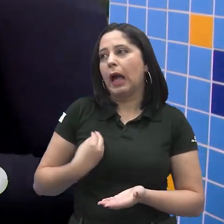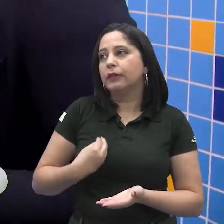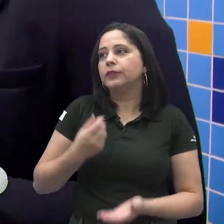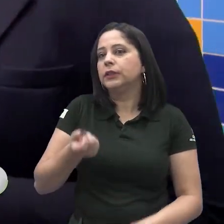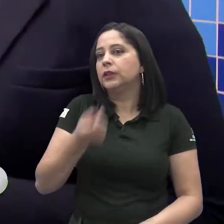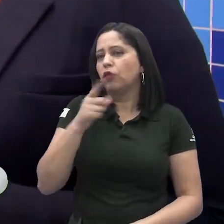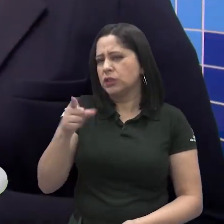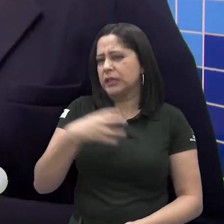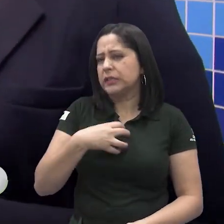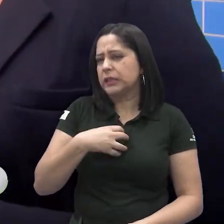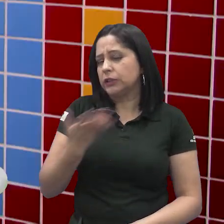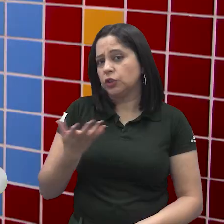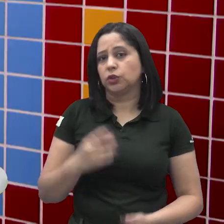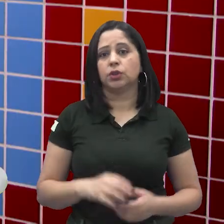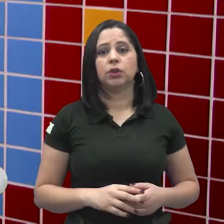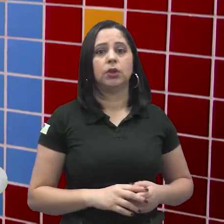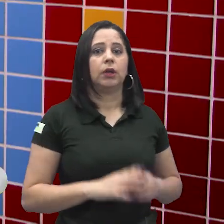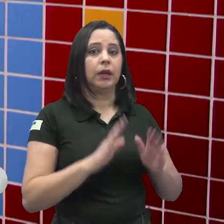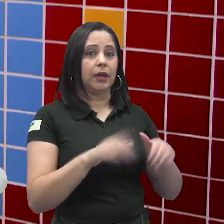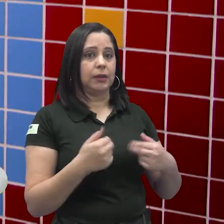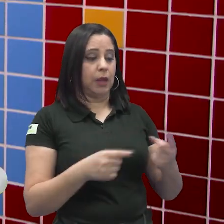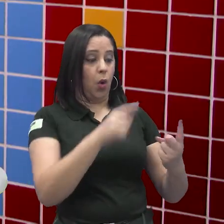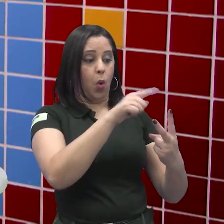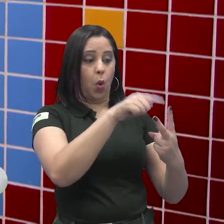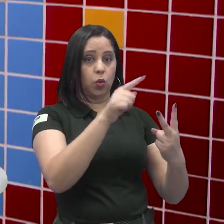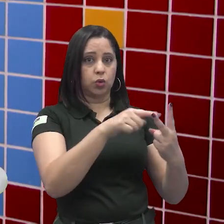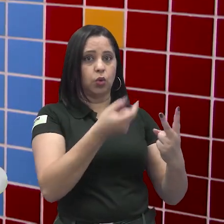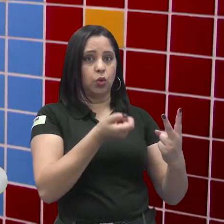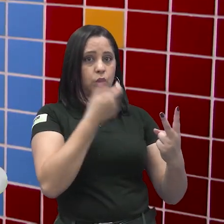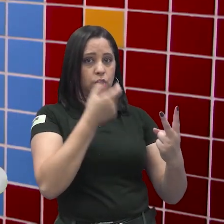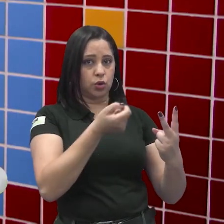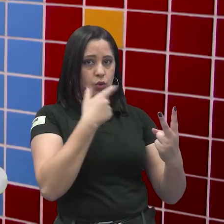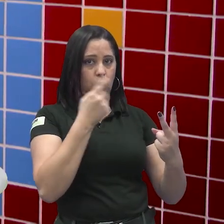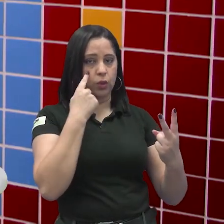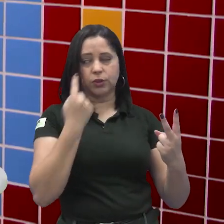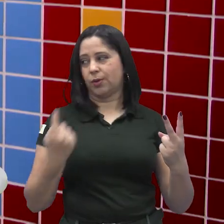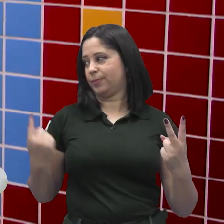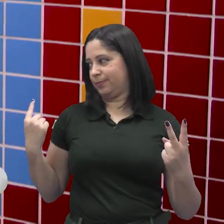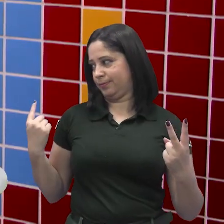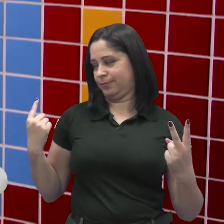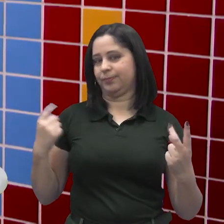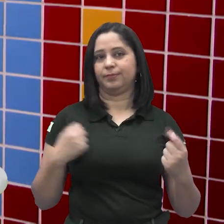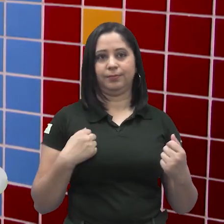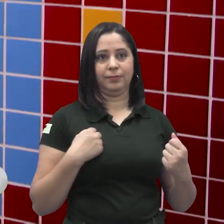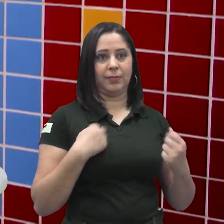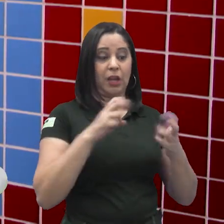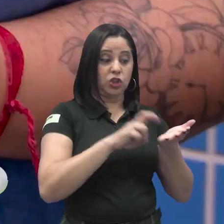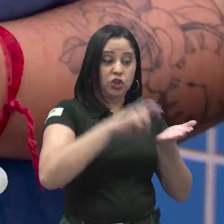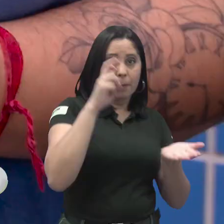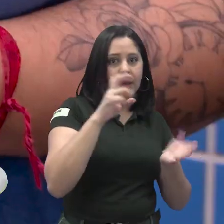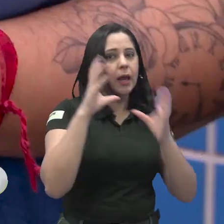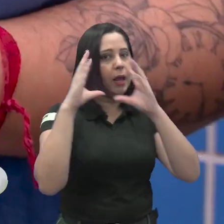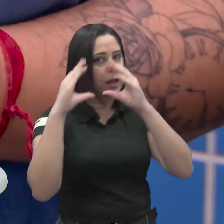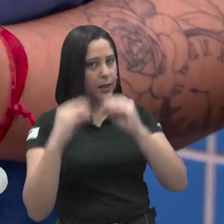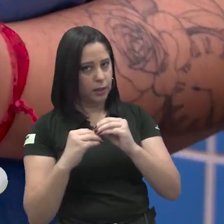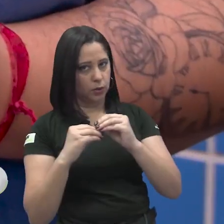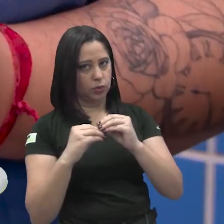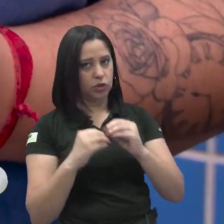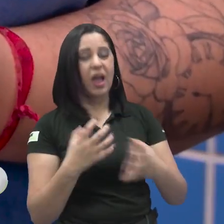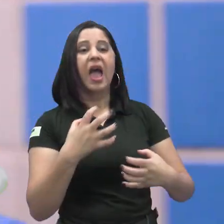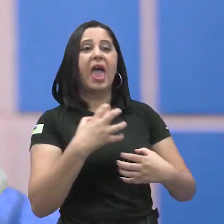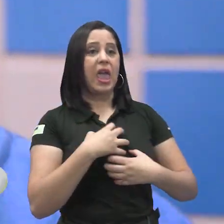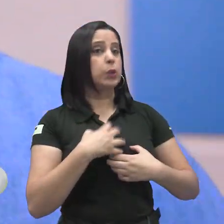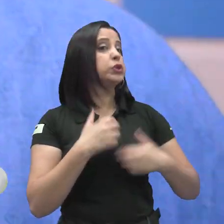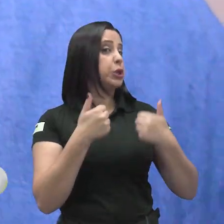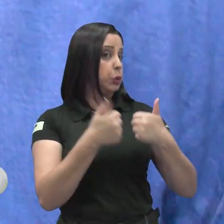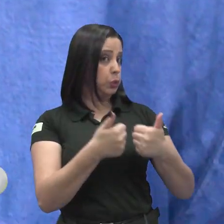já vem sentindo com isso? Então, eu tomo 2 comprimidos, né? Um assim que eu acordo e um antes de dormir. E eu sinto muito bem,